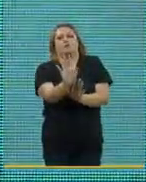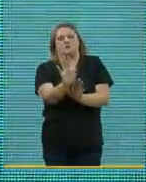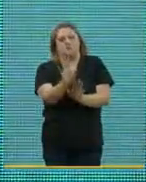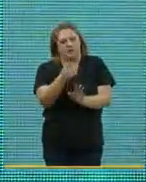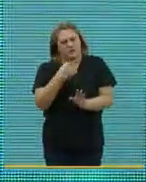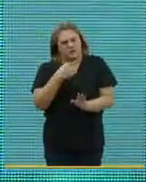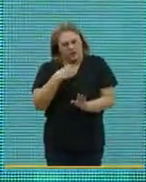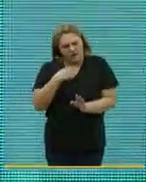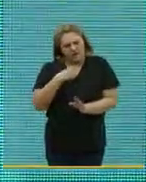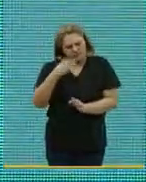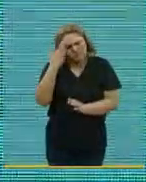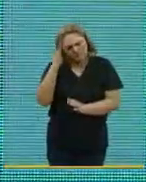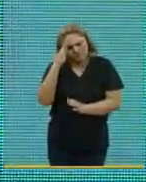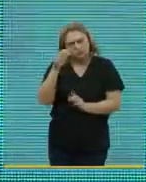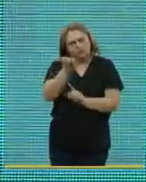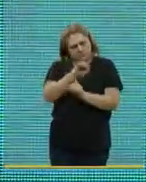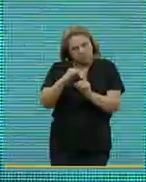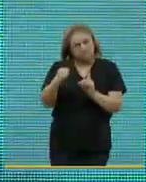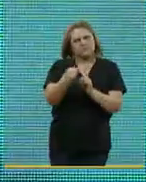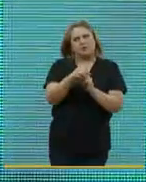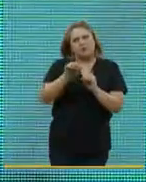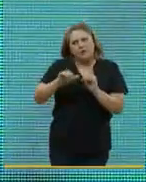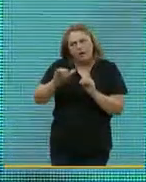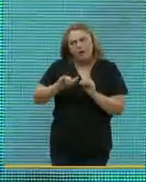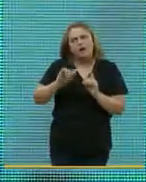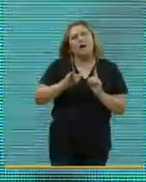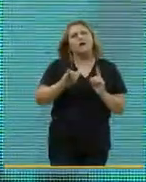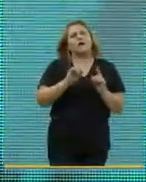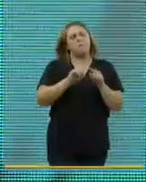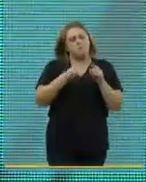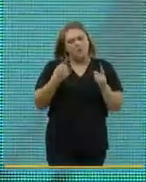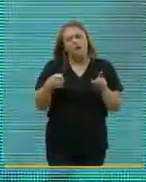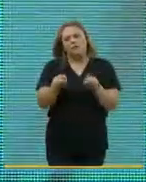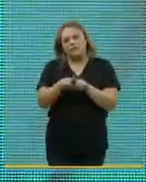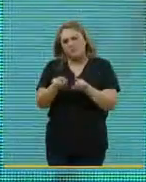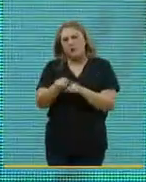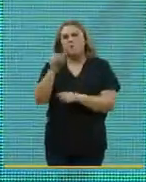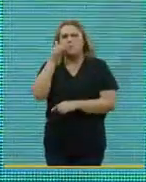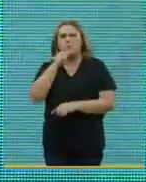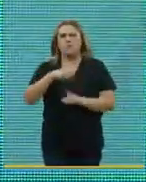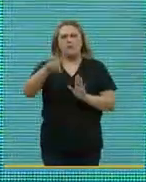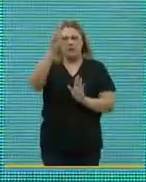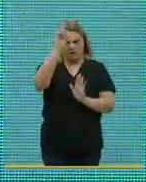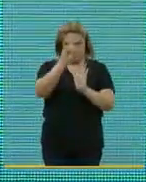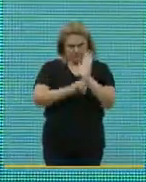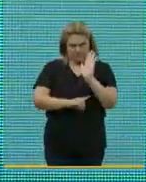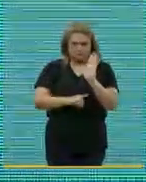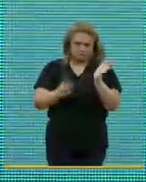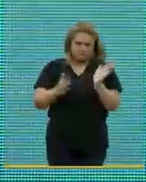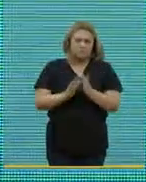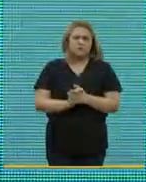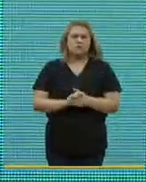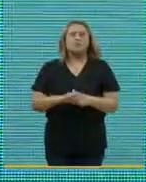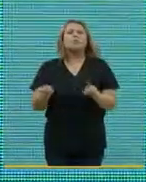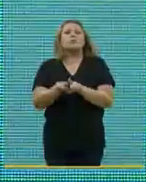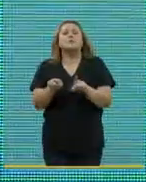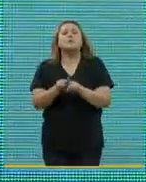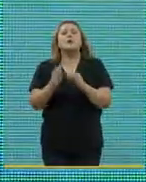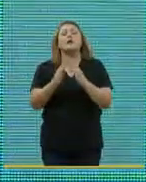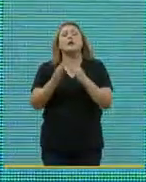muito vigor o direito das igrejas de defenderem a sua fé